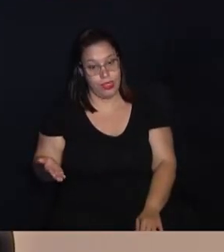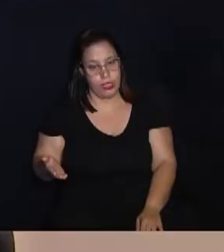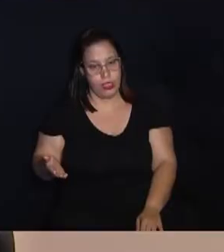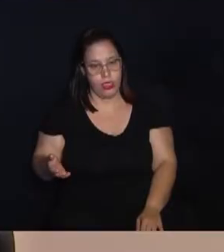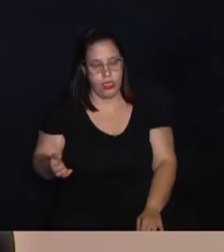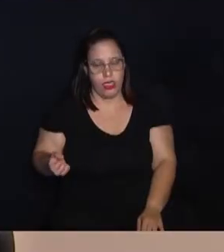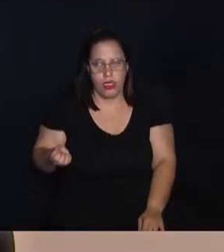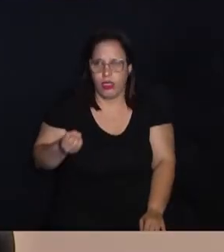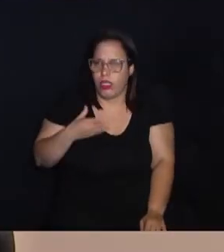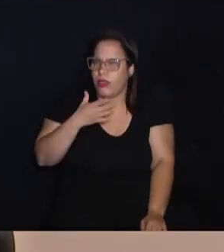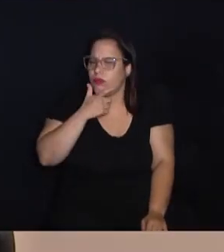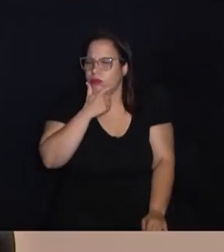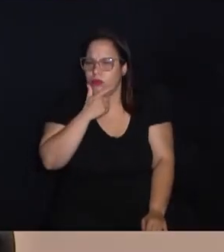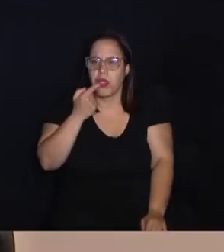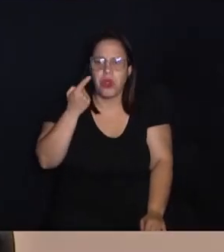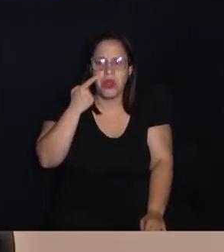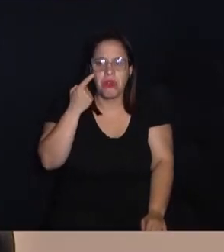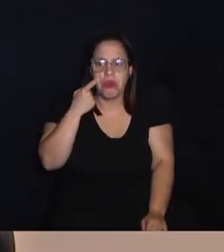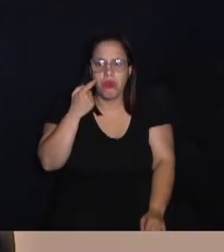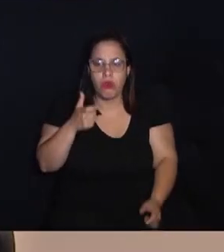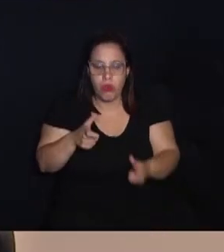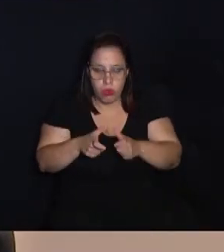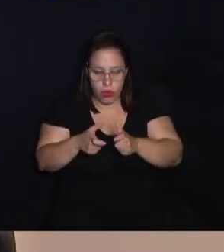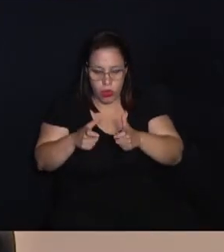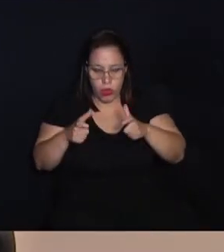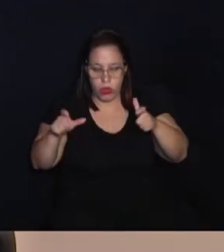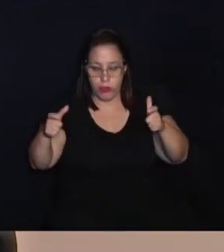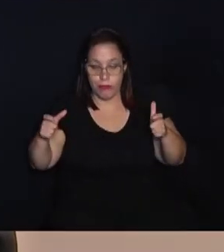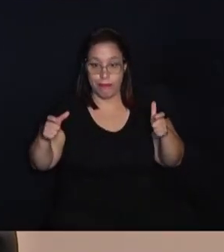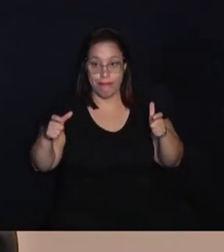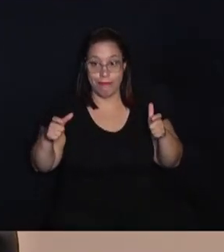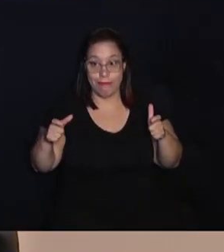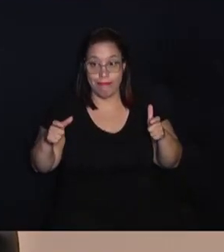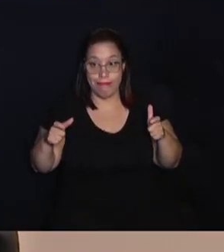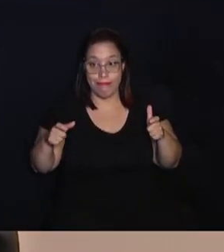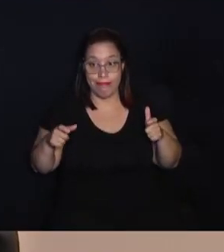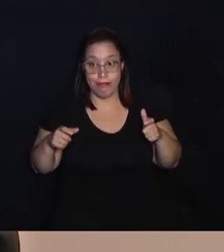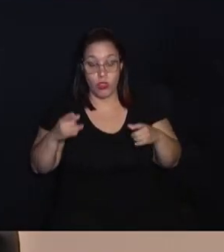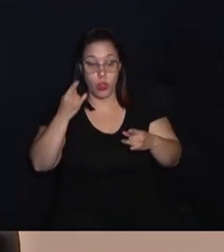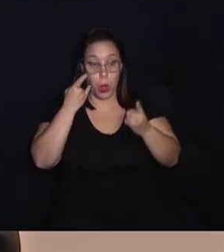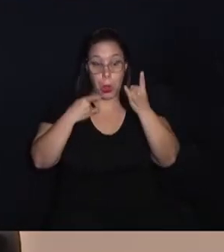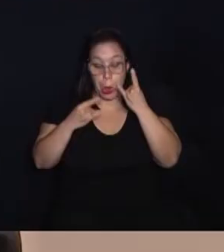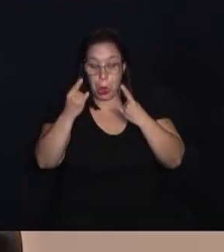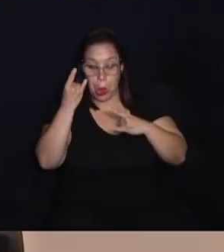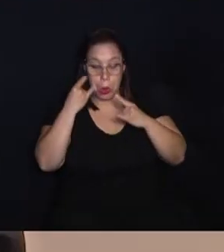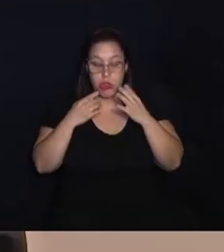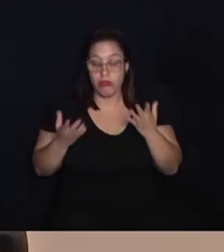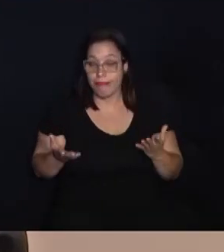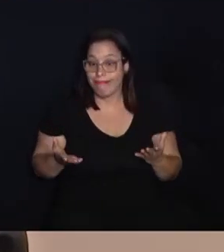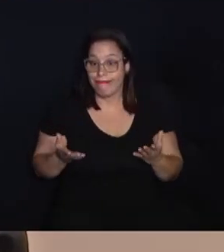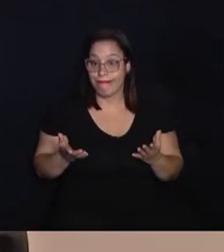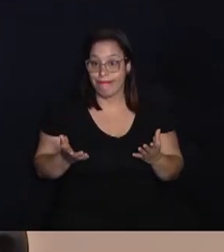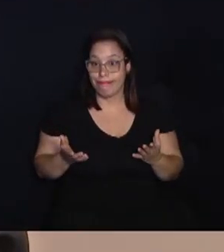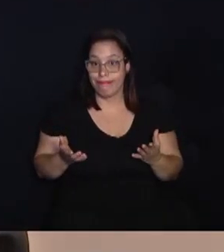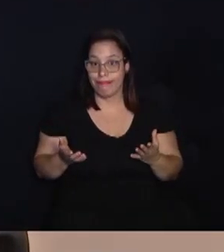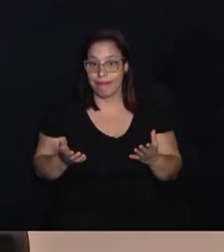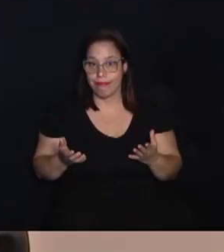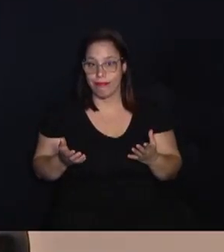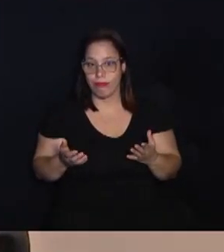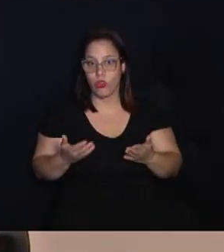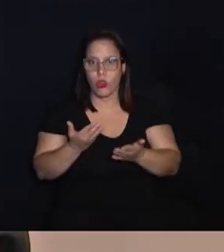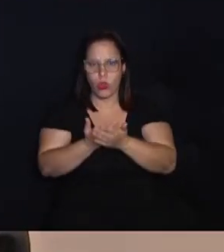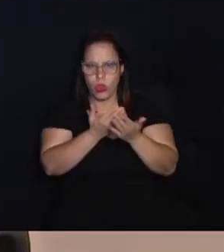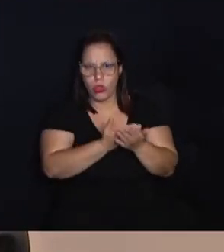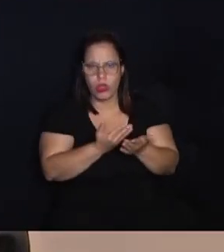recentemente, não é, a gente tem visto um aumento muito grande de interesse, de engajamento na área do estudo